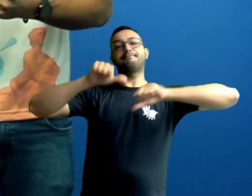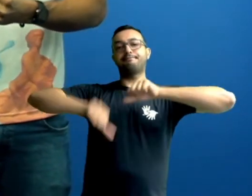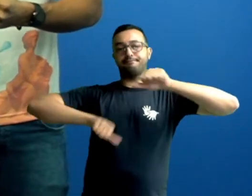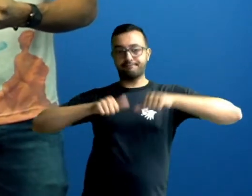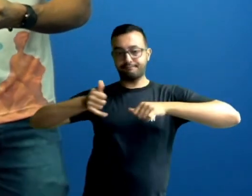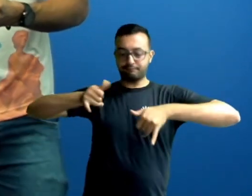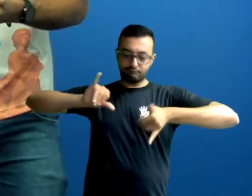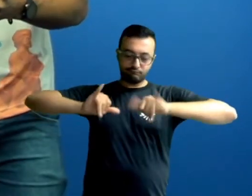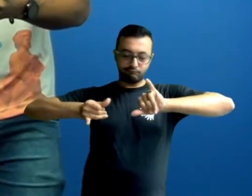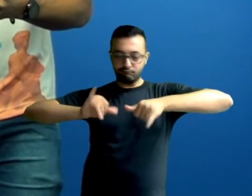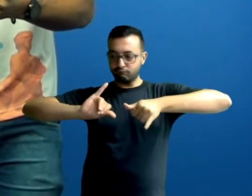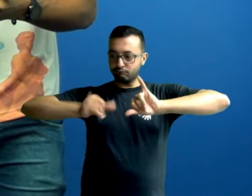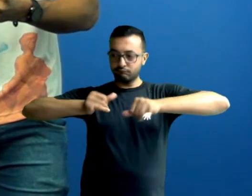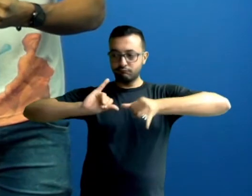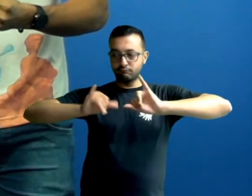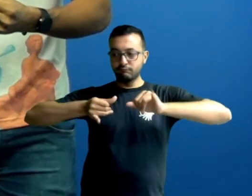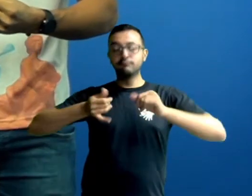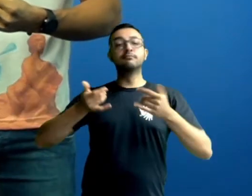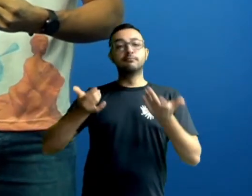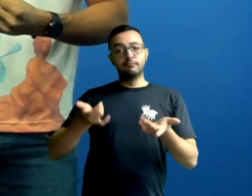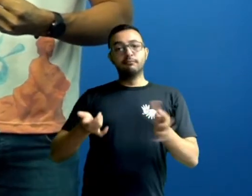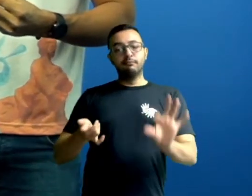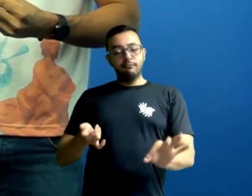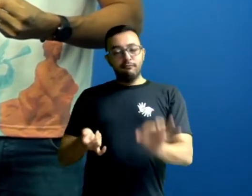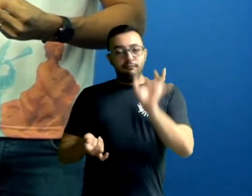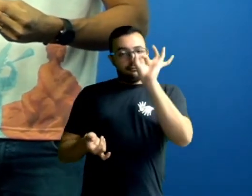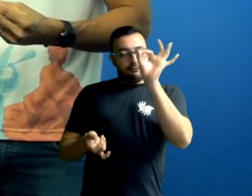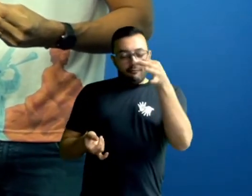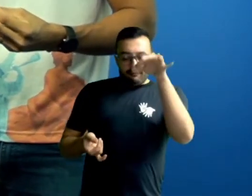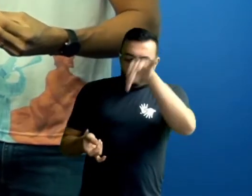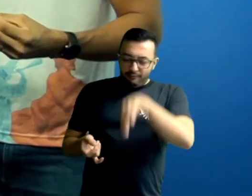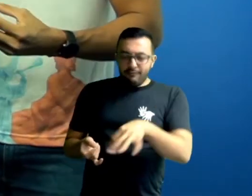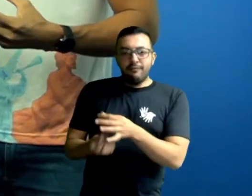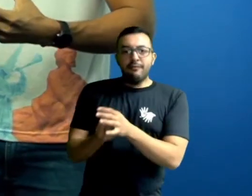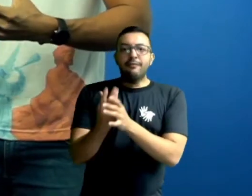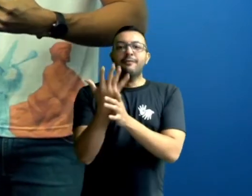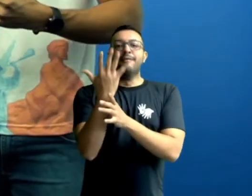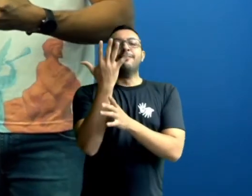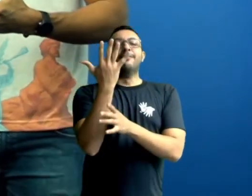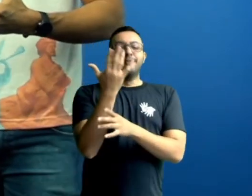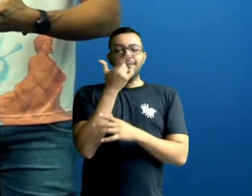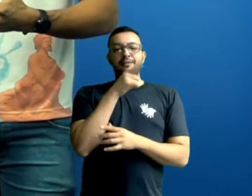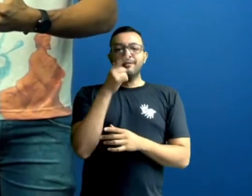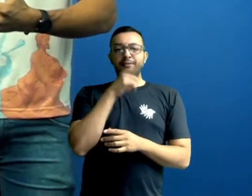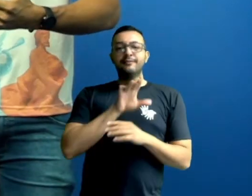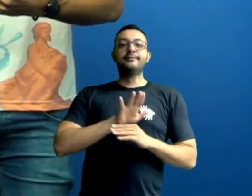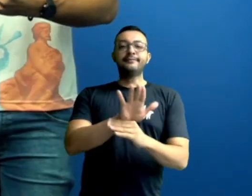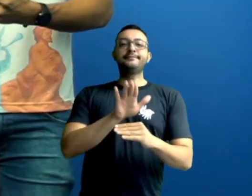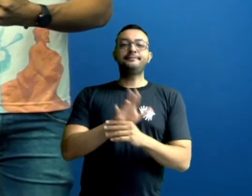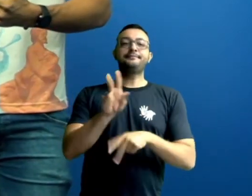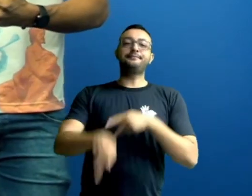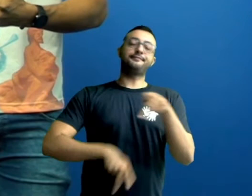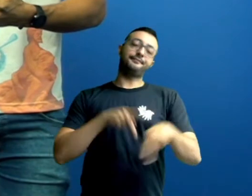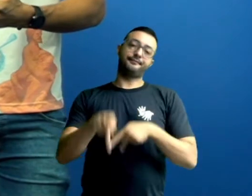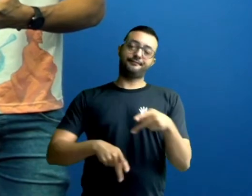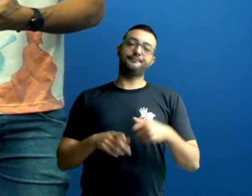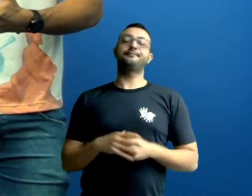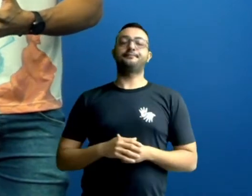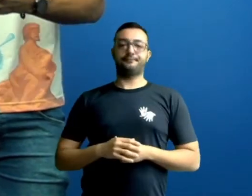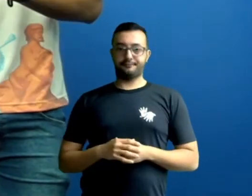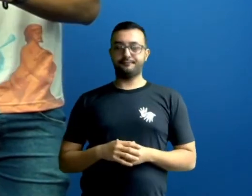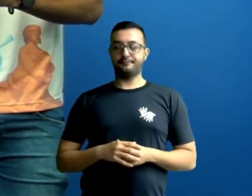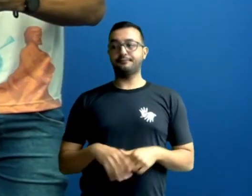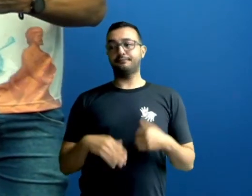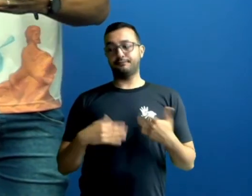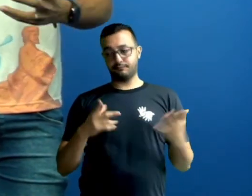em laboratório, né? Cujas sementes foram modificadas em laboratório, né? Para atender às demandas da população, tá